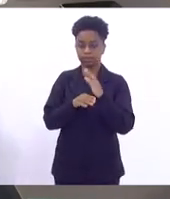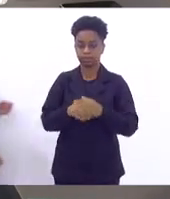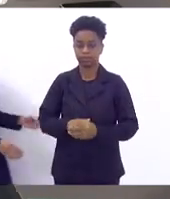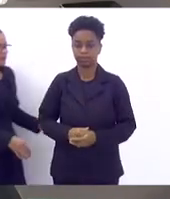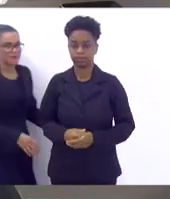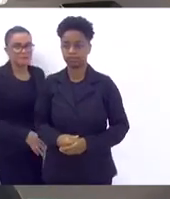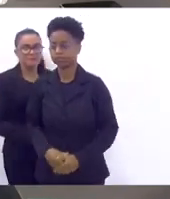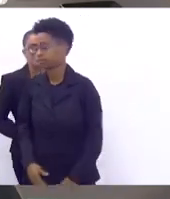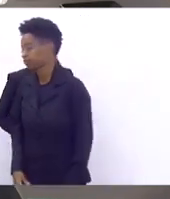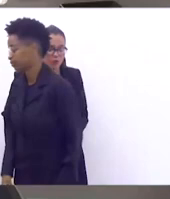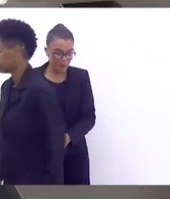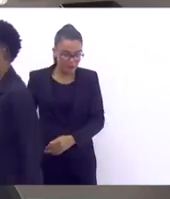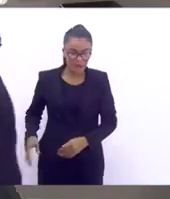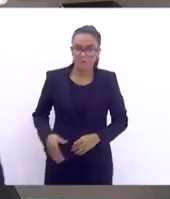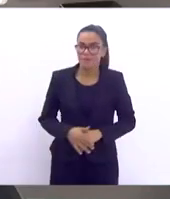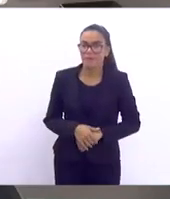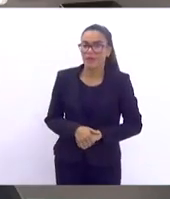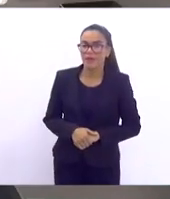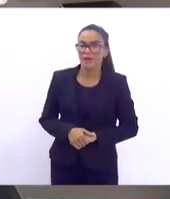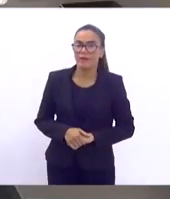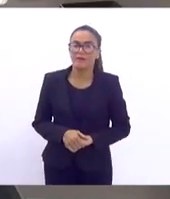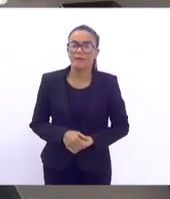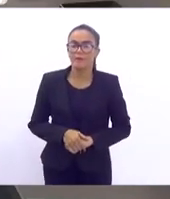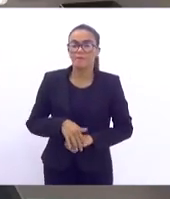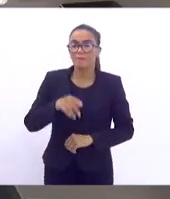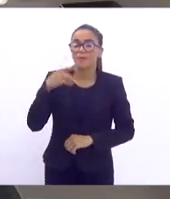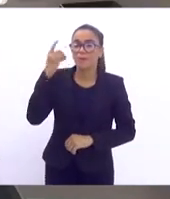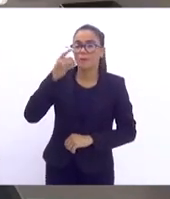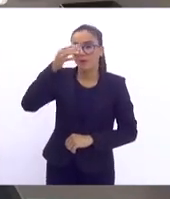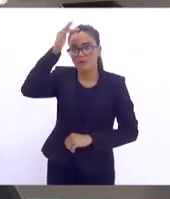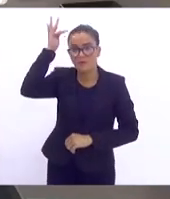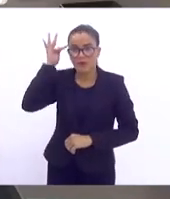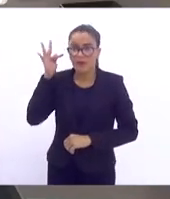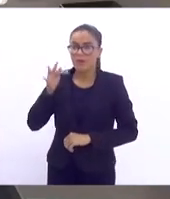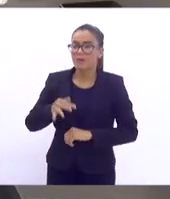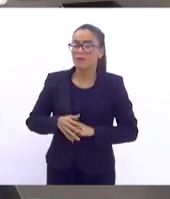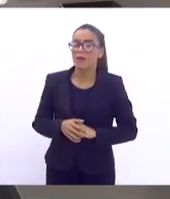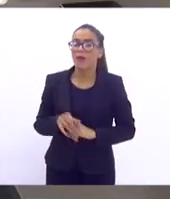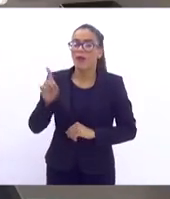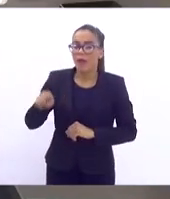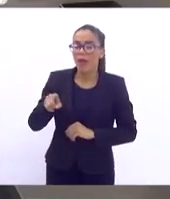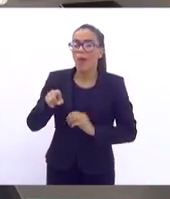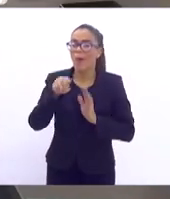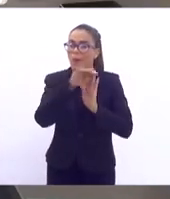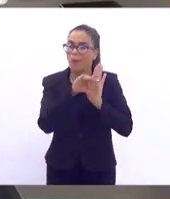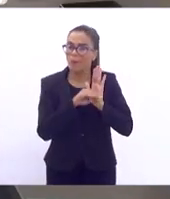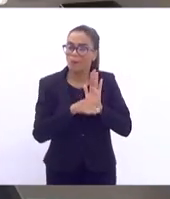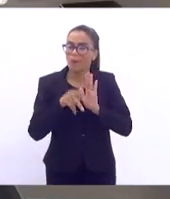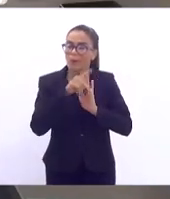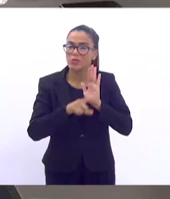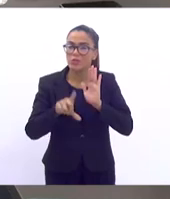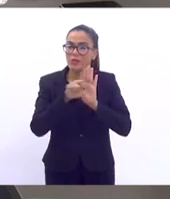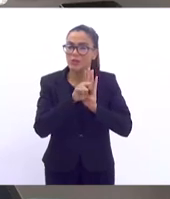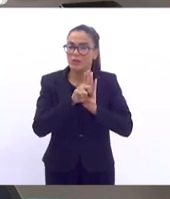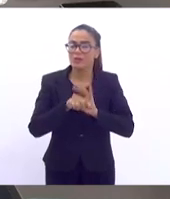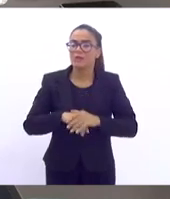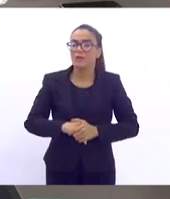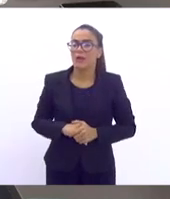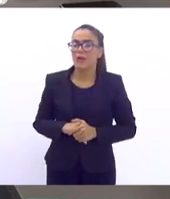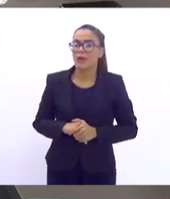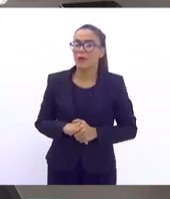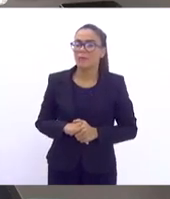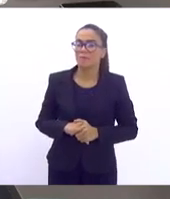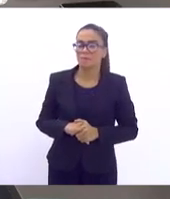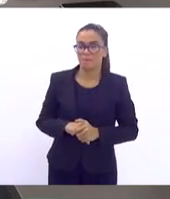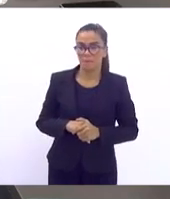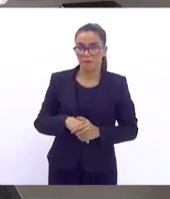conforme requerimento Deputado Fred Pacheco o item 42 da pauta é o projeto de lei 321 de 2023 de autoria do